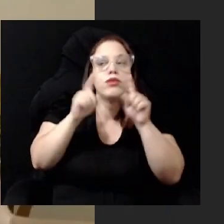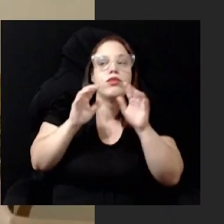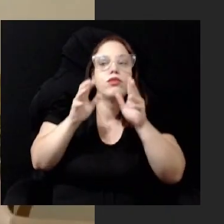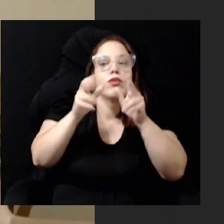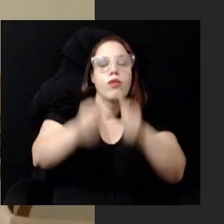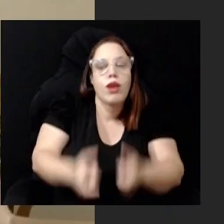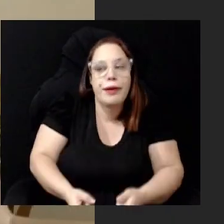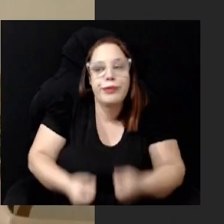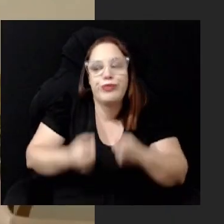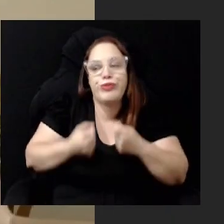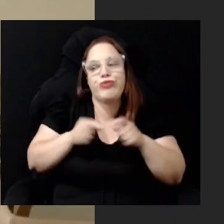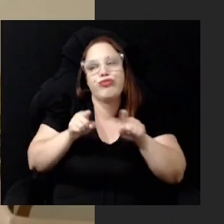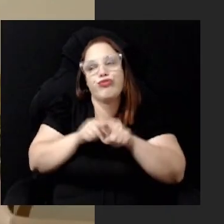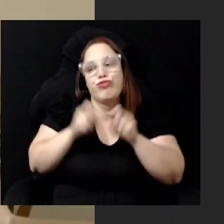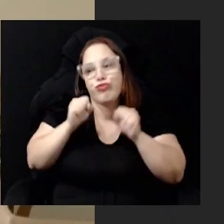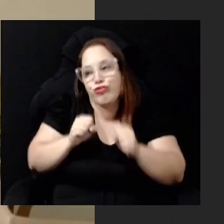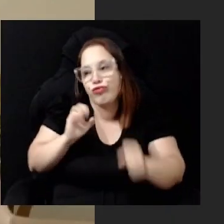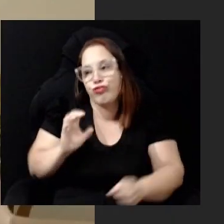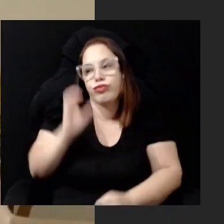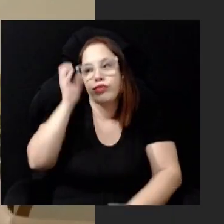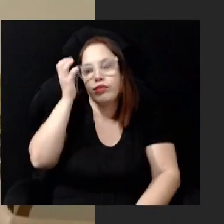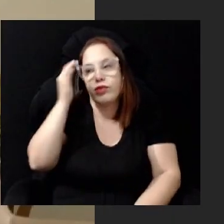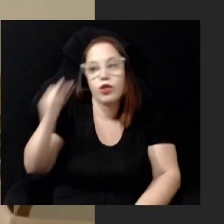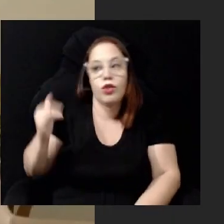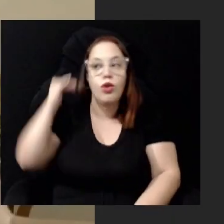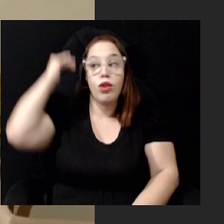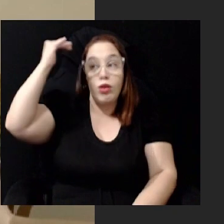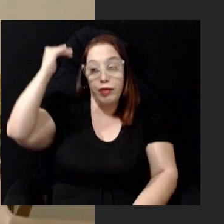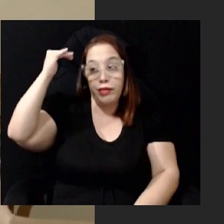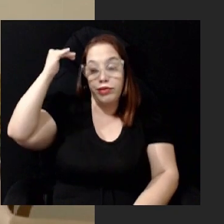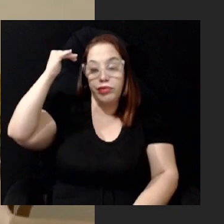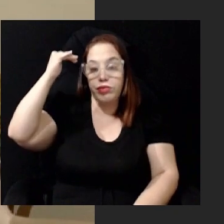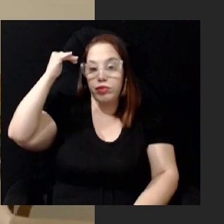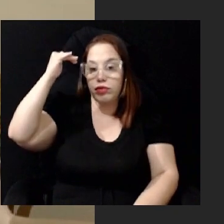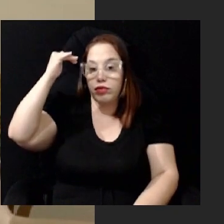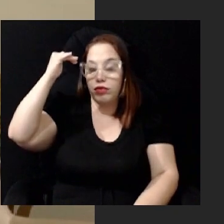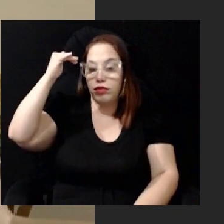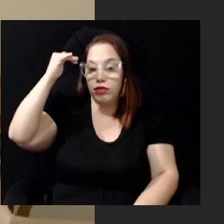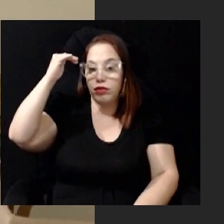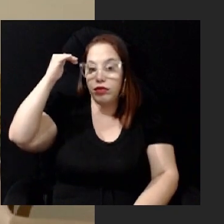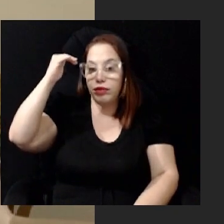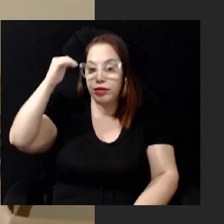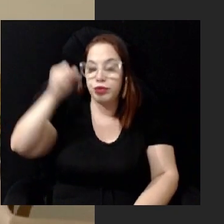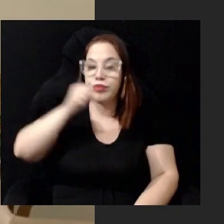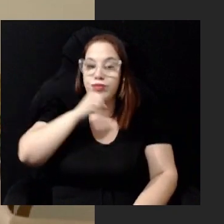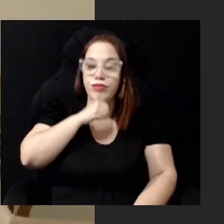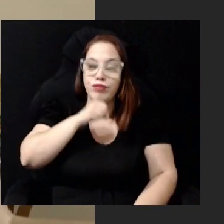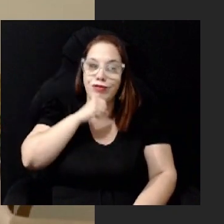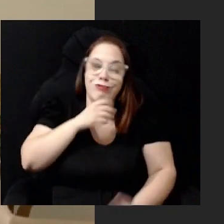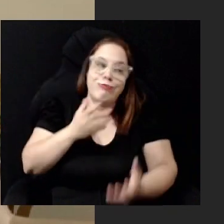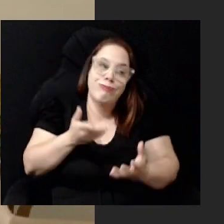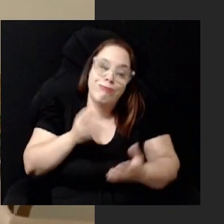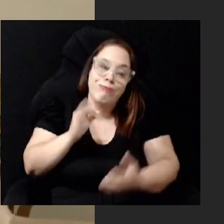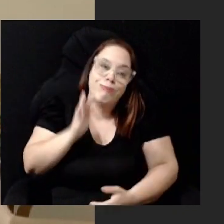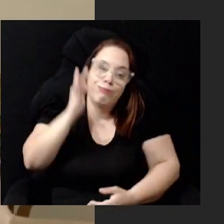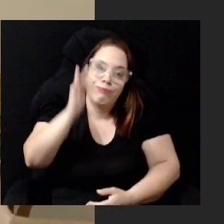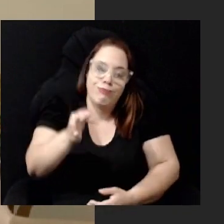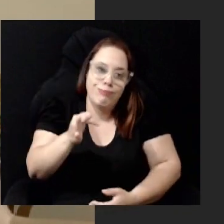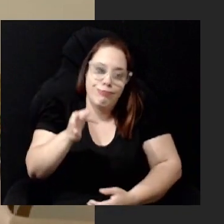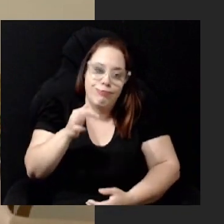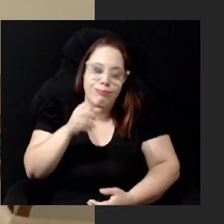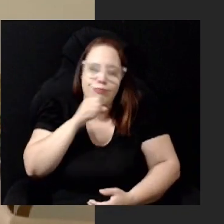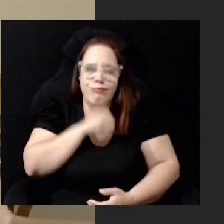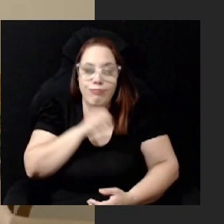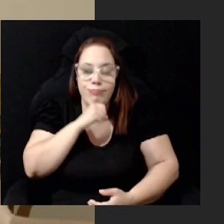esses tumores também podem acontecer nos adultos e, eventualmente, nas pessoas mais idosas. É que nas pessoas